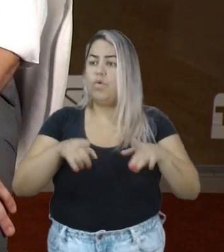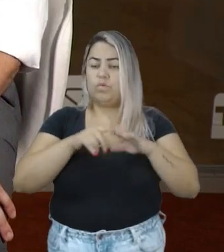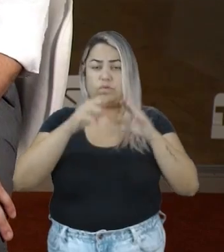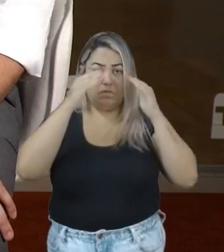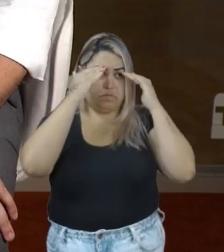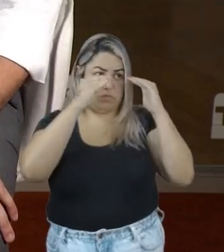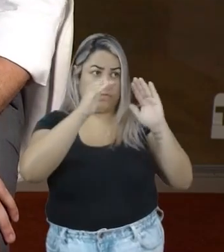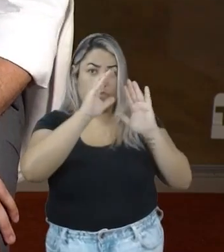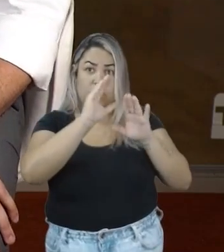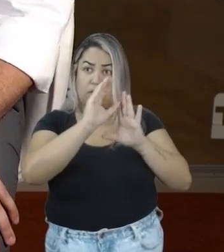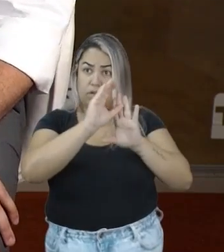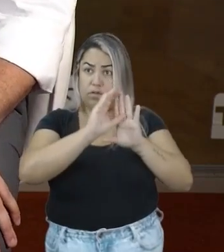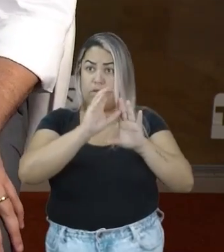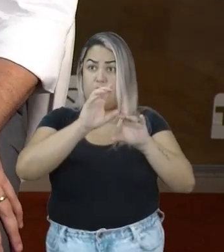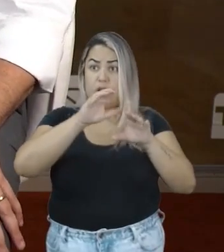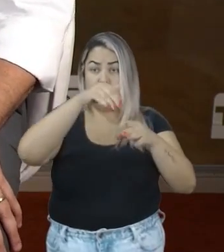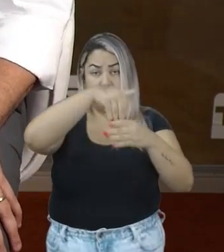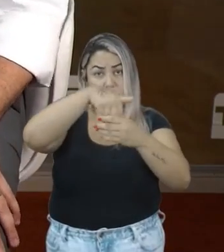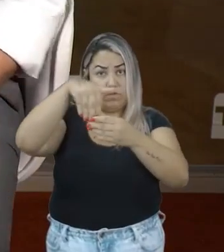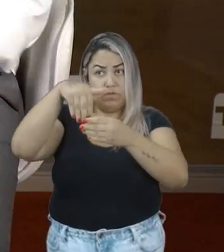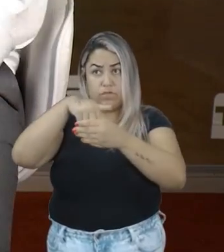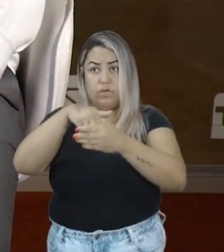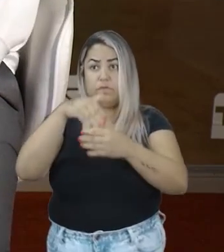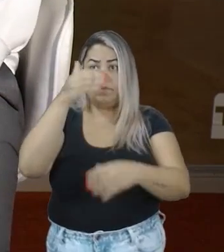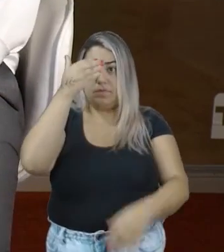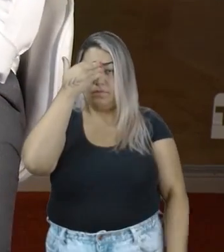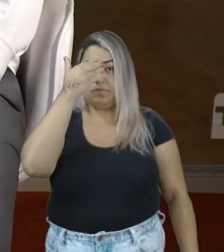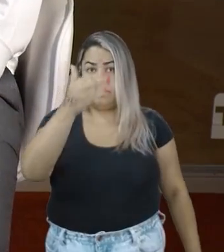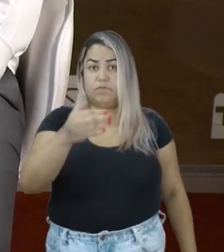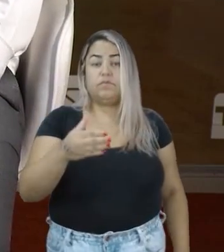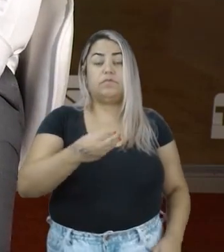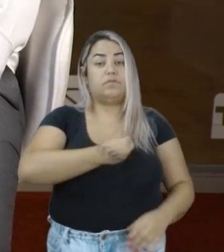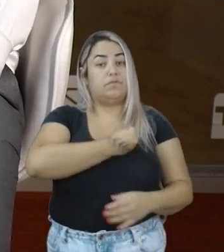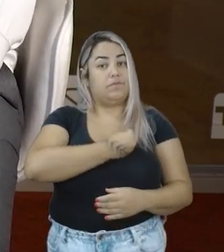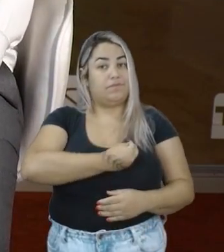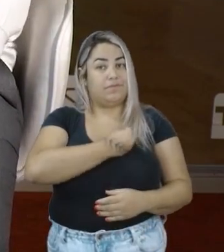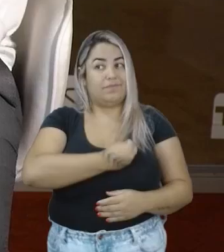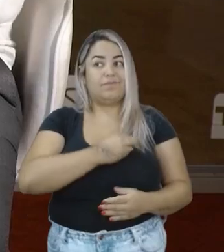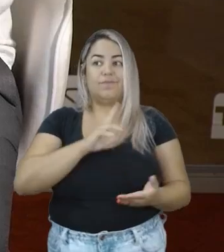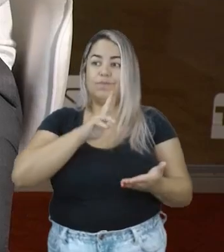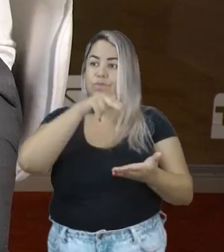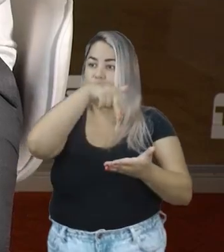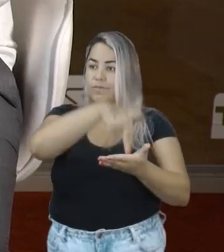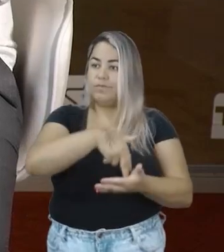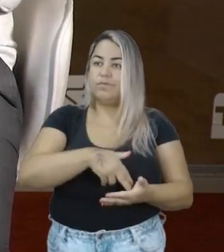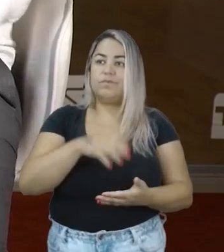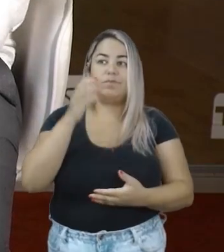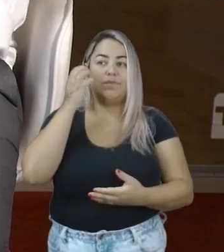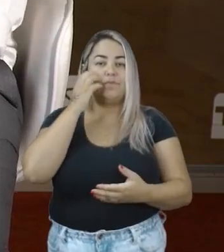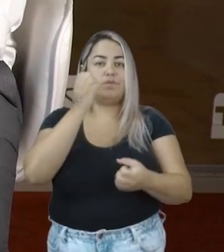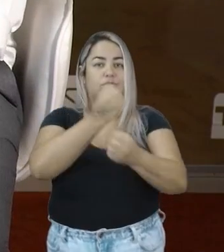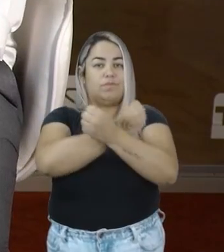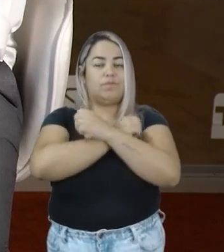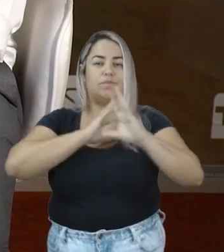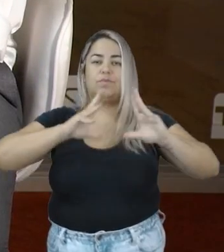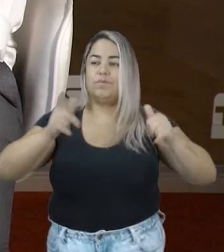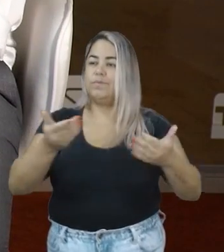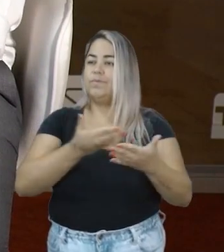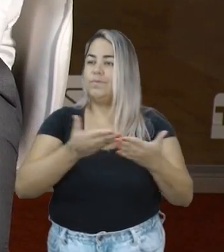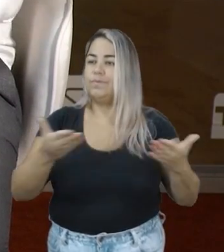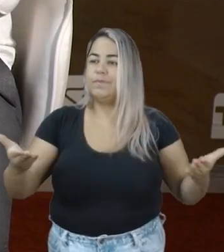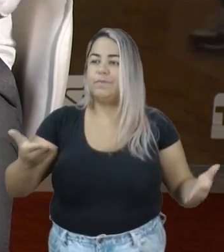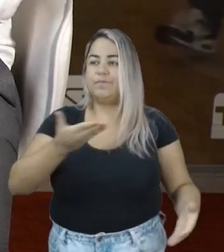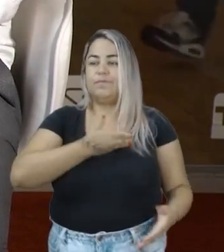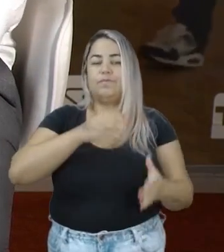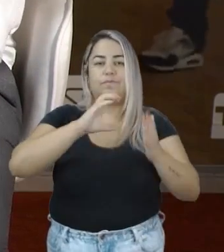eleitoral. Maravilha, governador. Muito obrigada pela sua participação. Obrigado, Amanda, e um abraço a todos os companheiros e companheiras